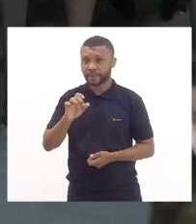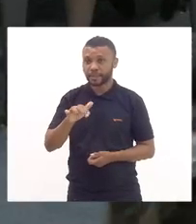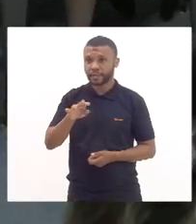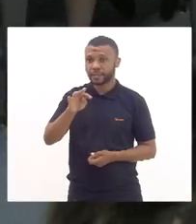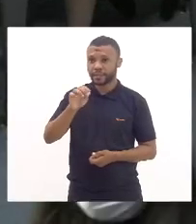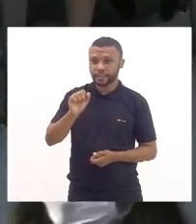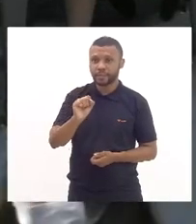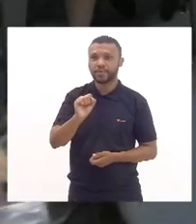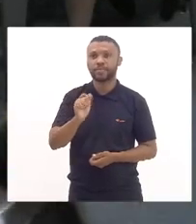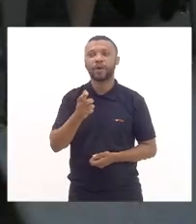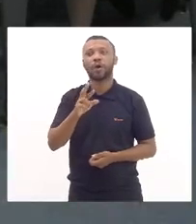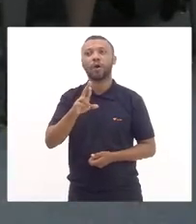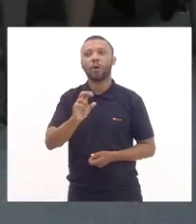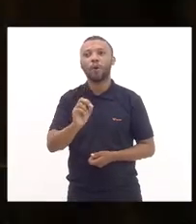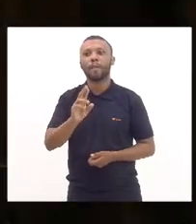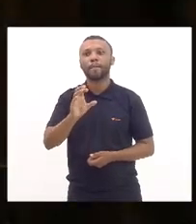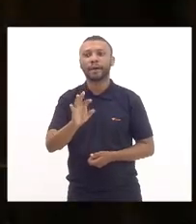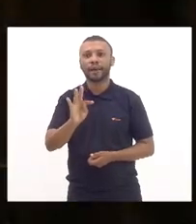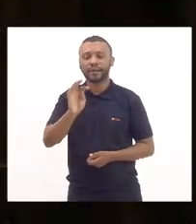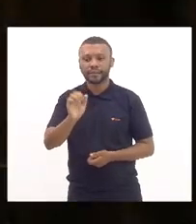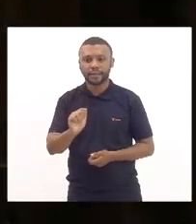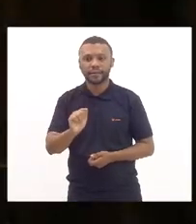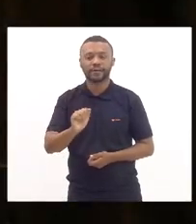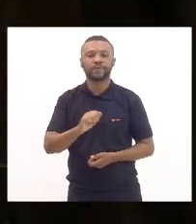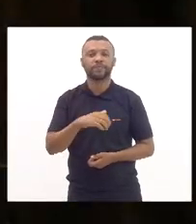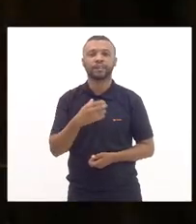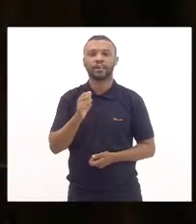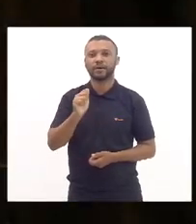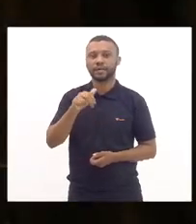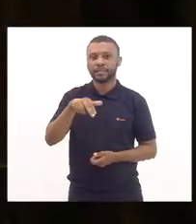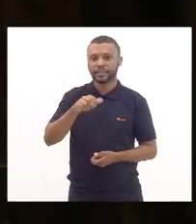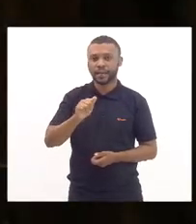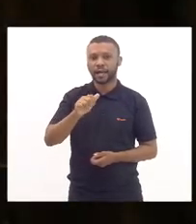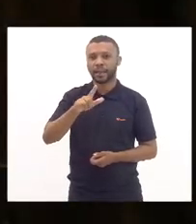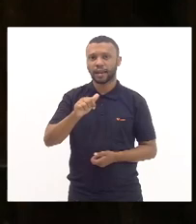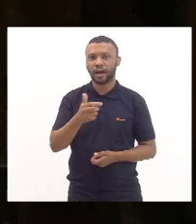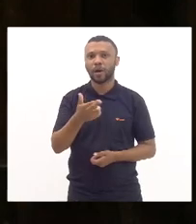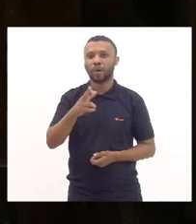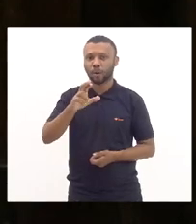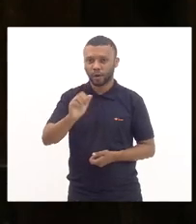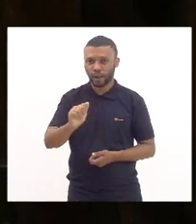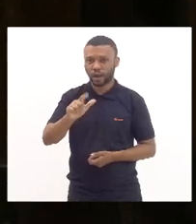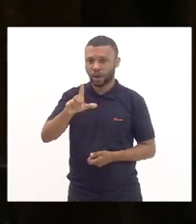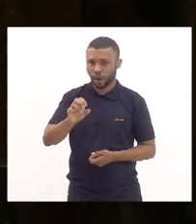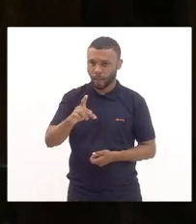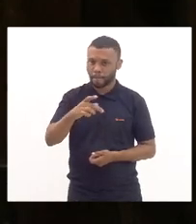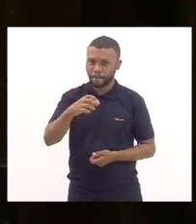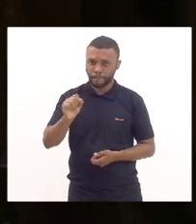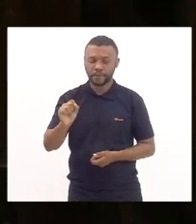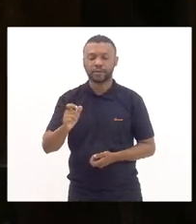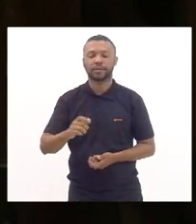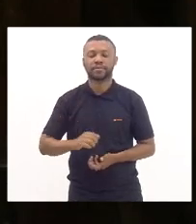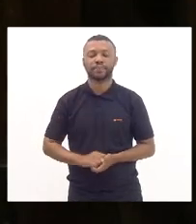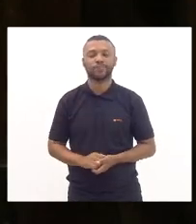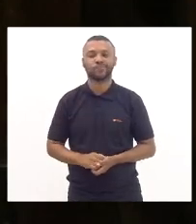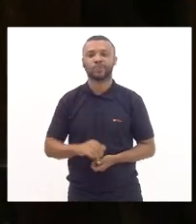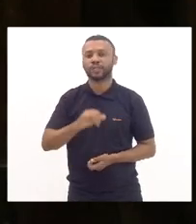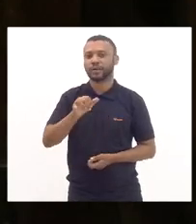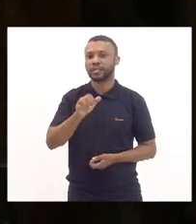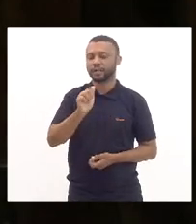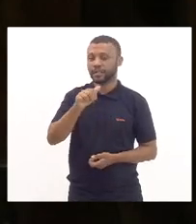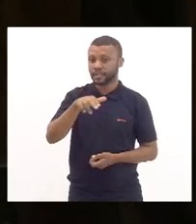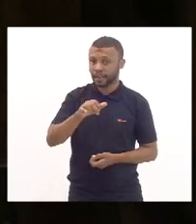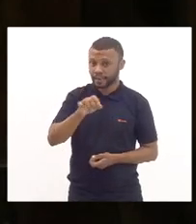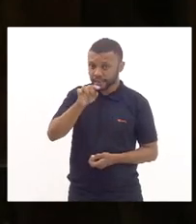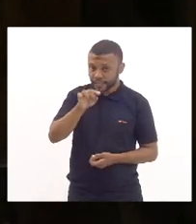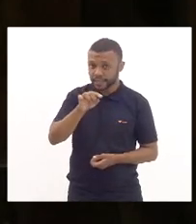Roberta do Nascimento Vieira, Ana Laura Lopes, Aimedo Nascimento Vieira, Janaína